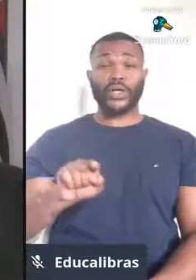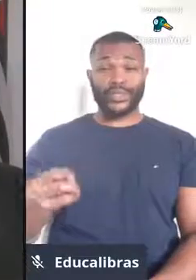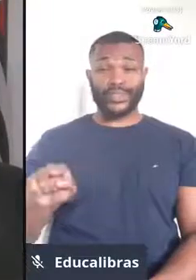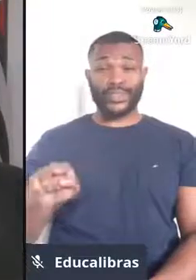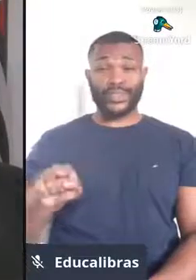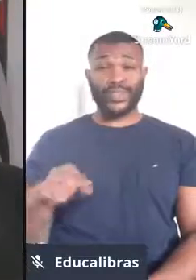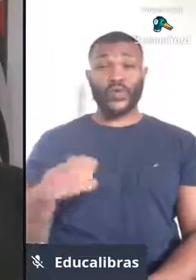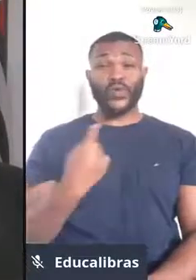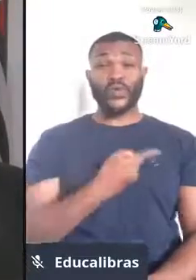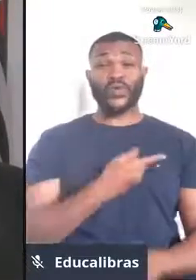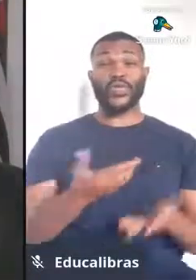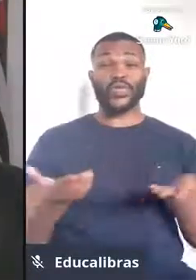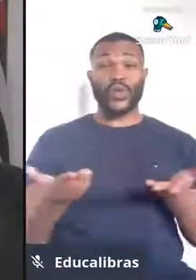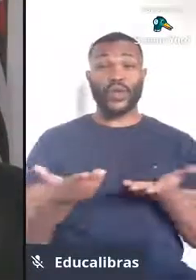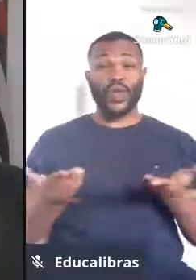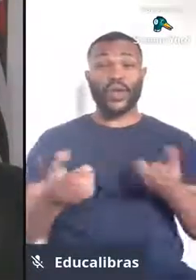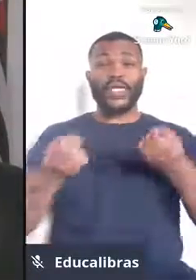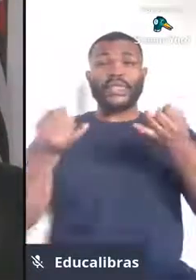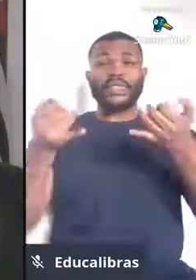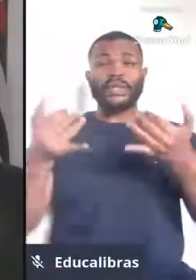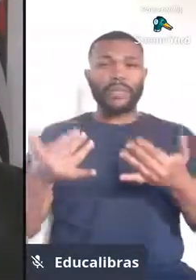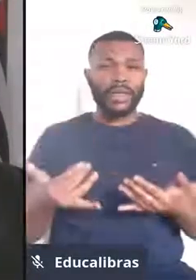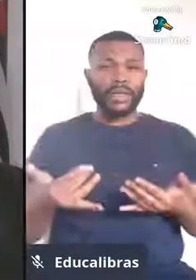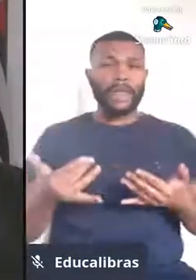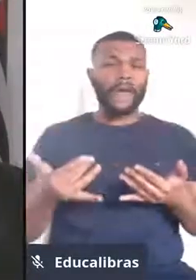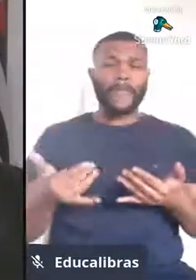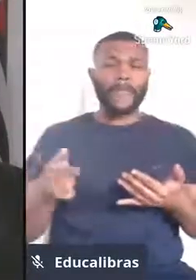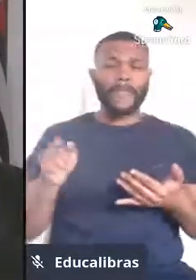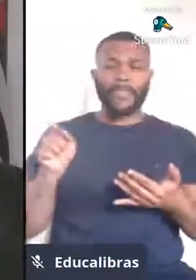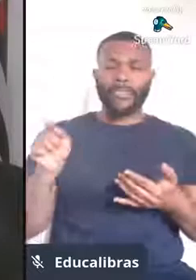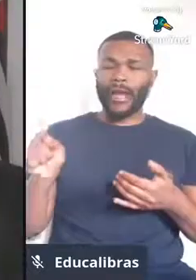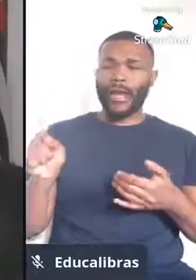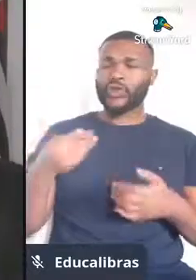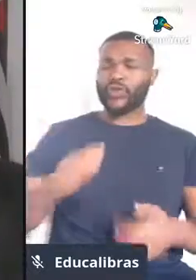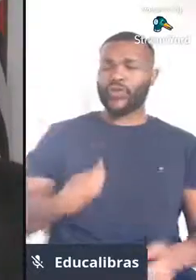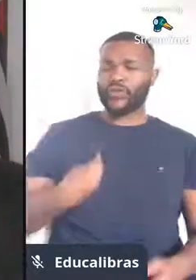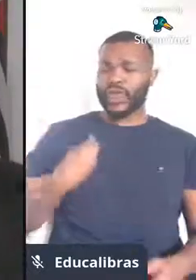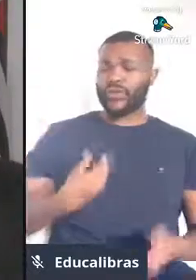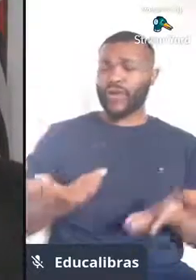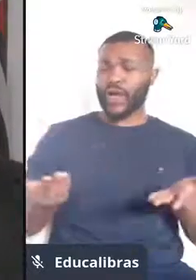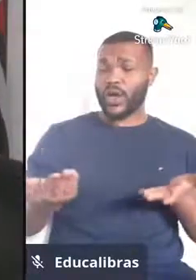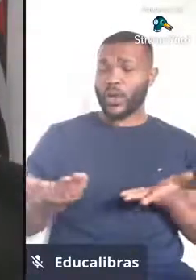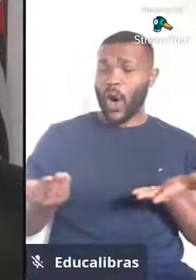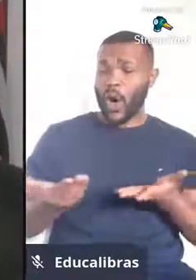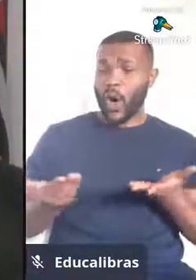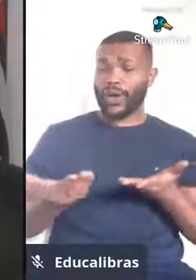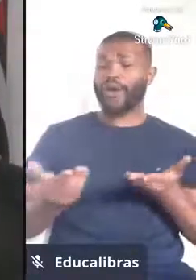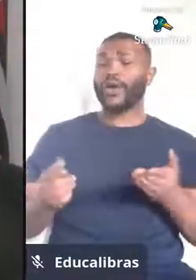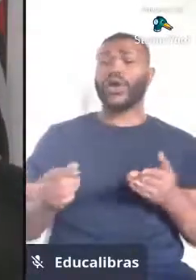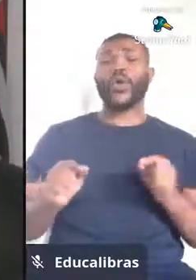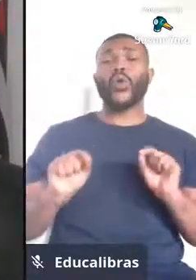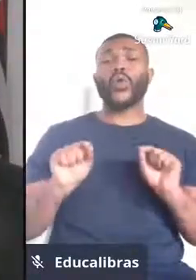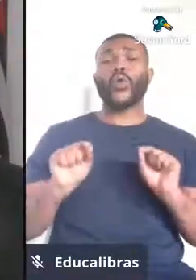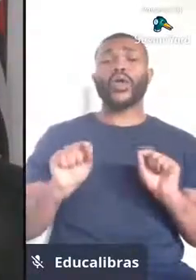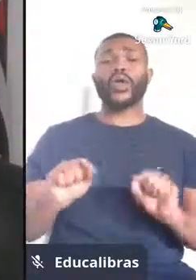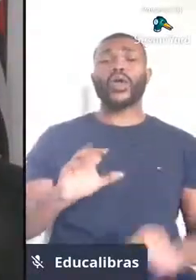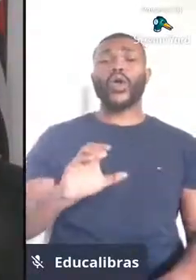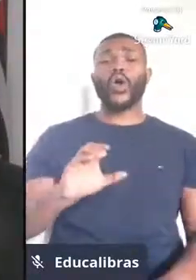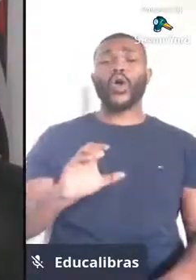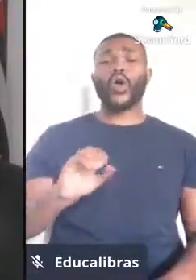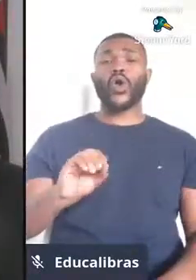pouco nessa problemática grande que a gente está vivendo aí, que é a questão do Covid,